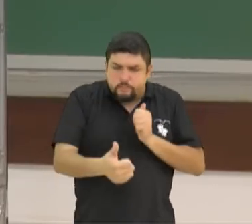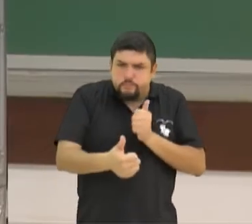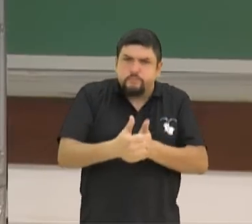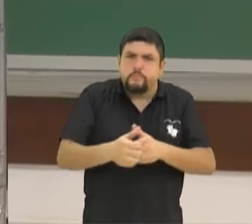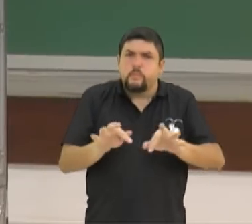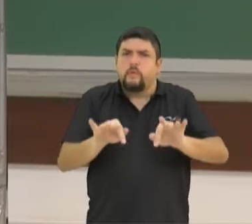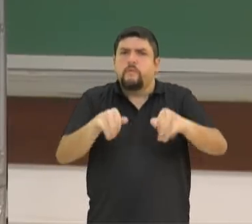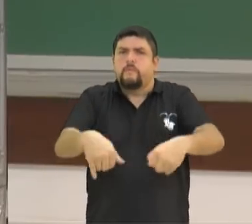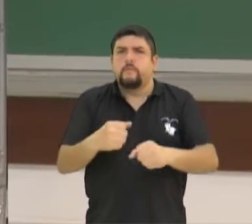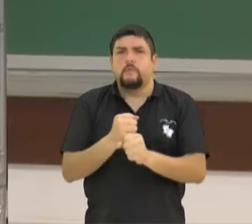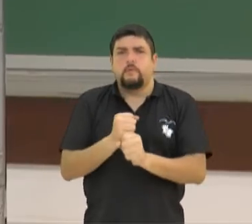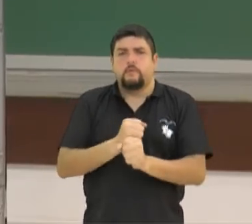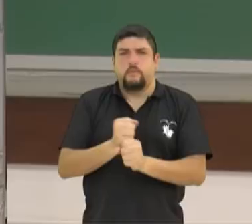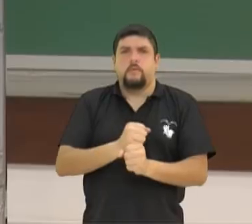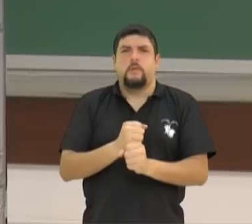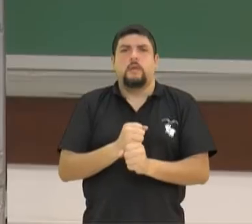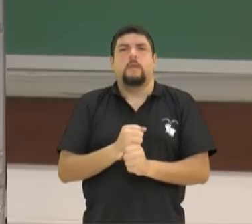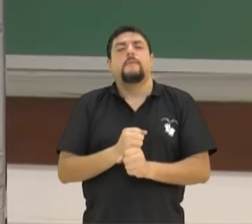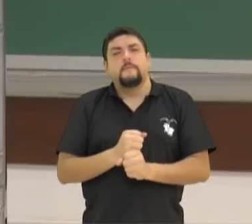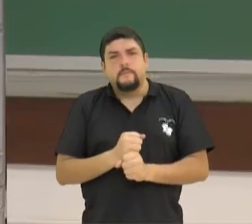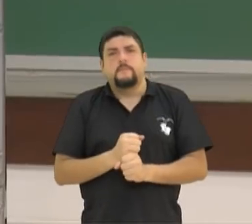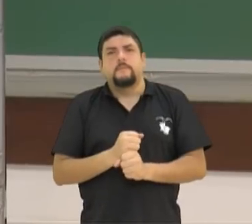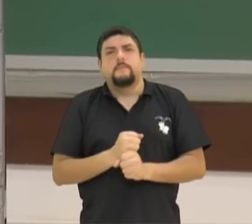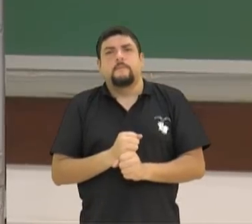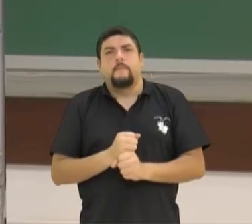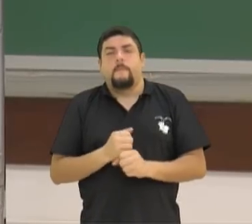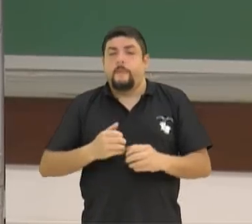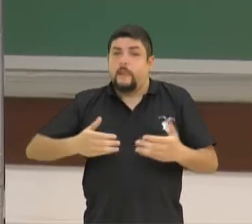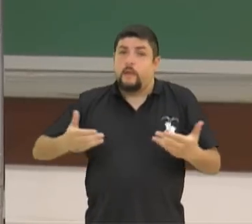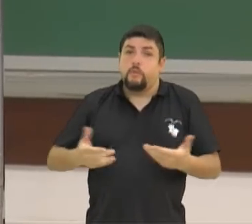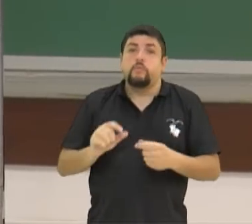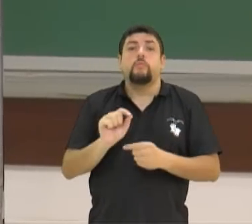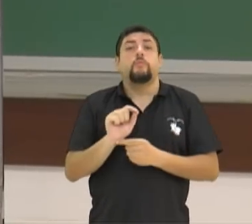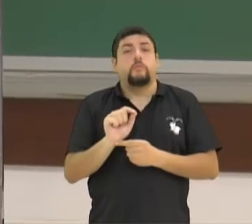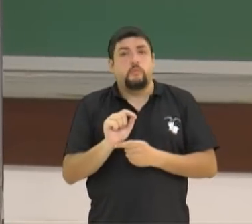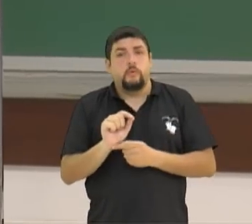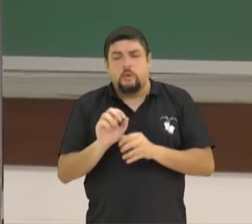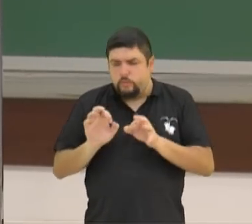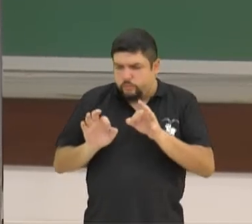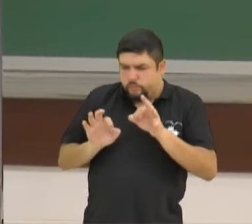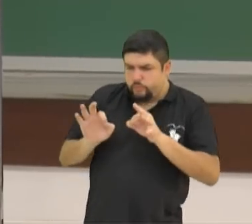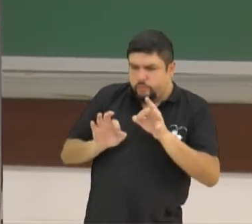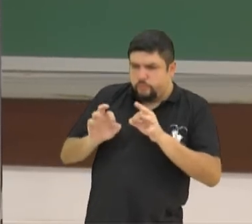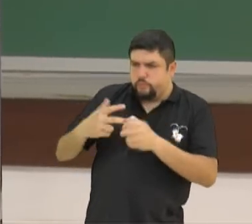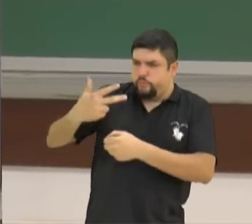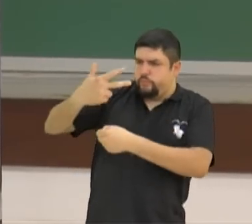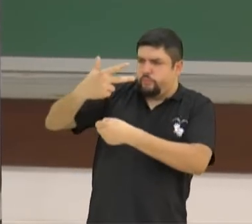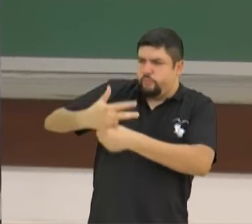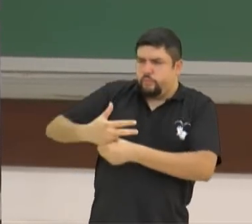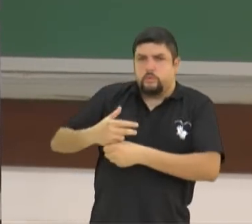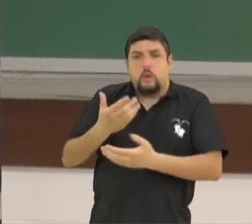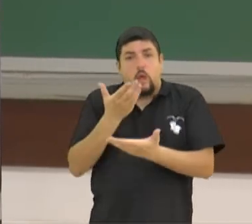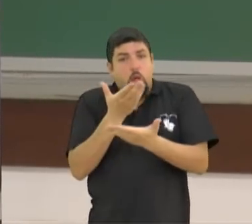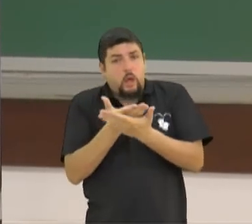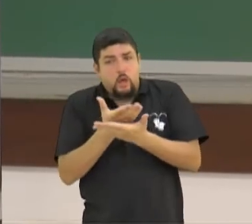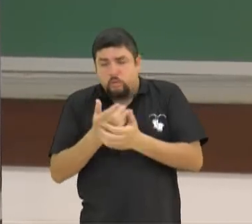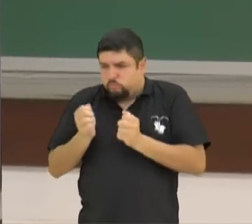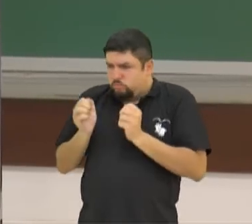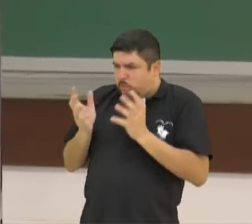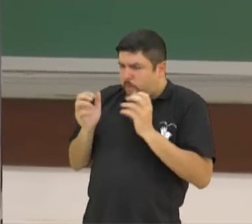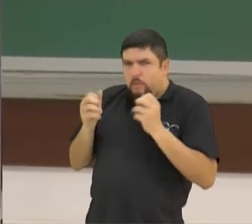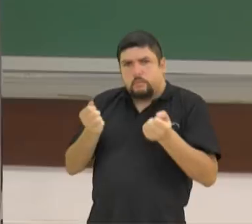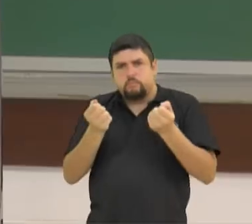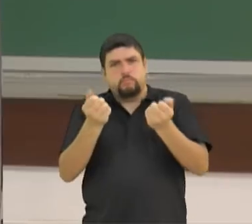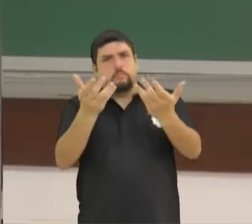ano continuou dentro das nossas possibilidades, Fizemos aí as videoaulas, as aulas online, atividades remotas.